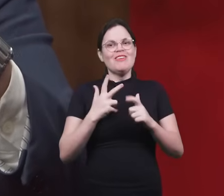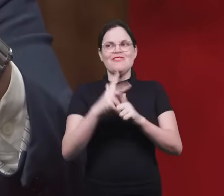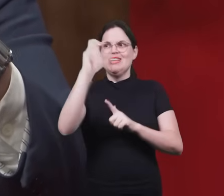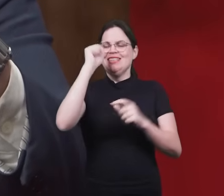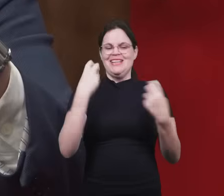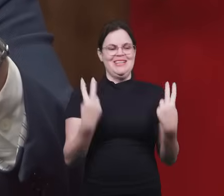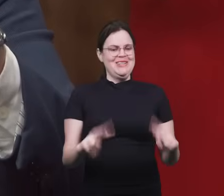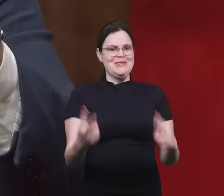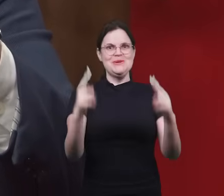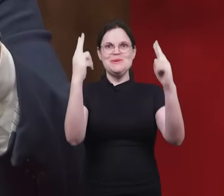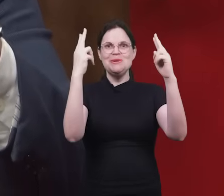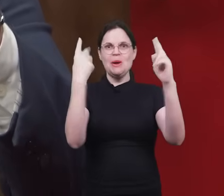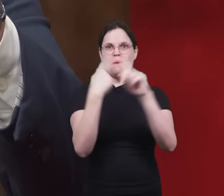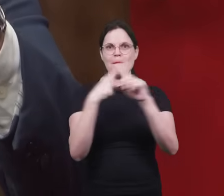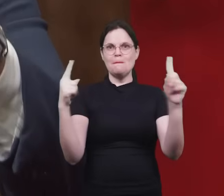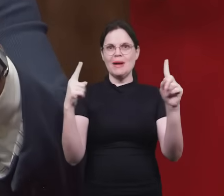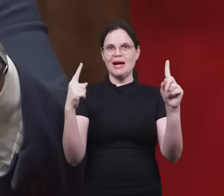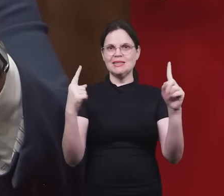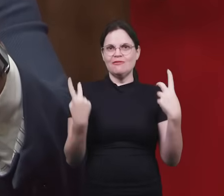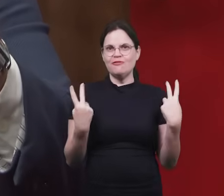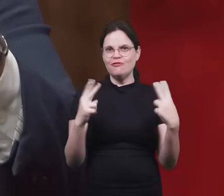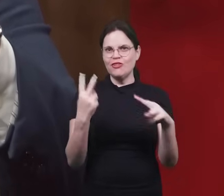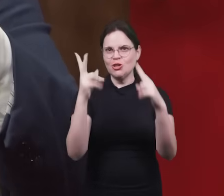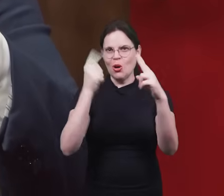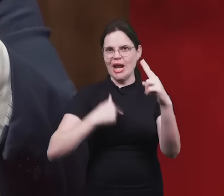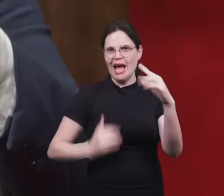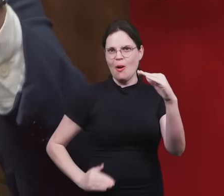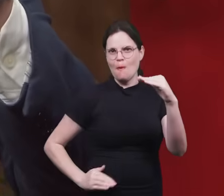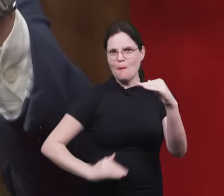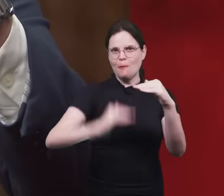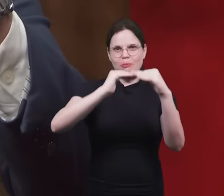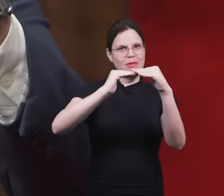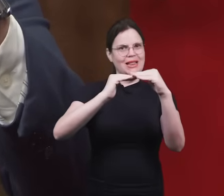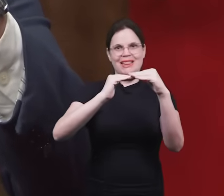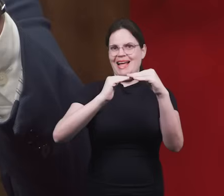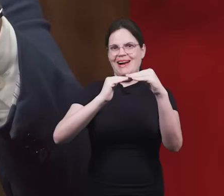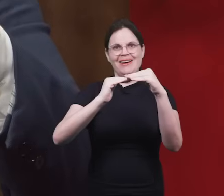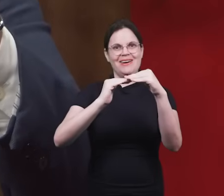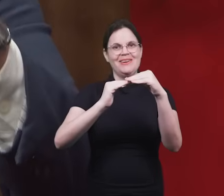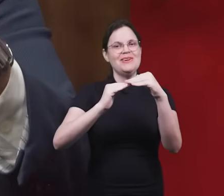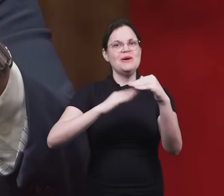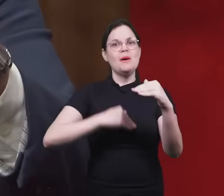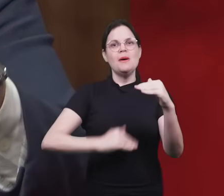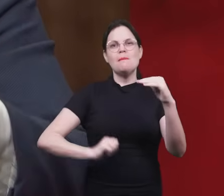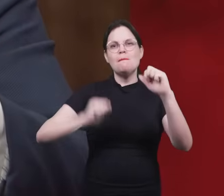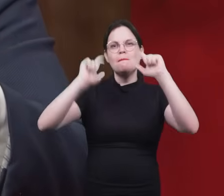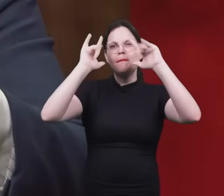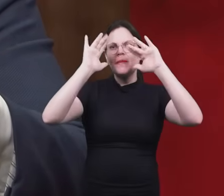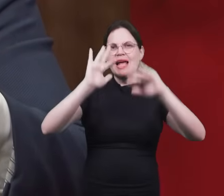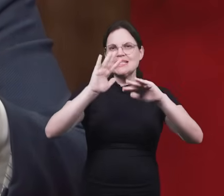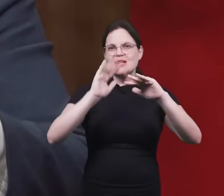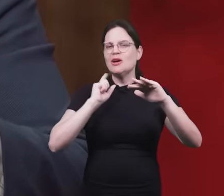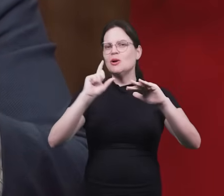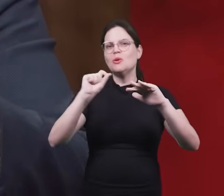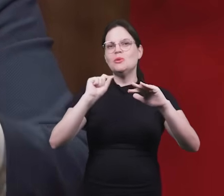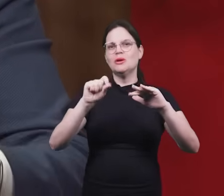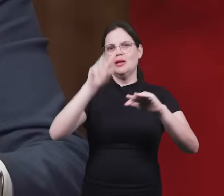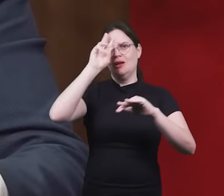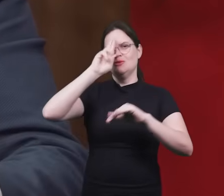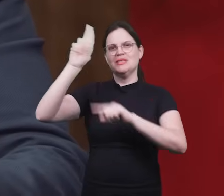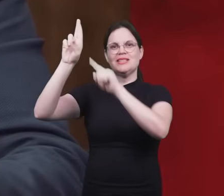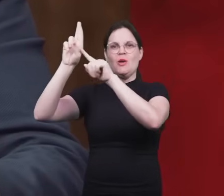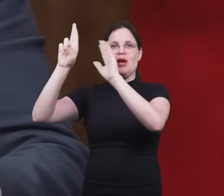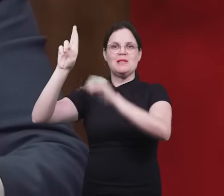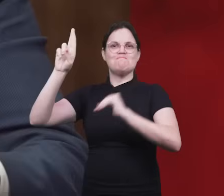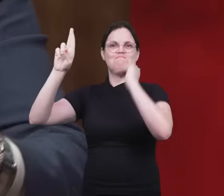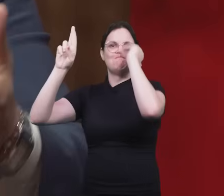da igreja não é a vitória. O maior da igreja não é a bênção, o maior da igreja é o